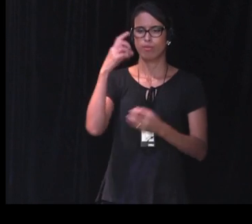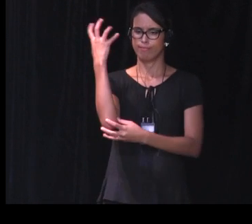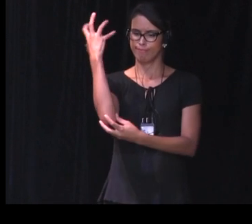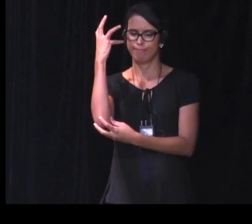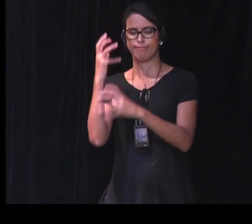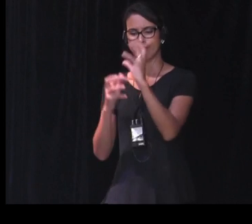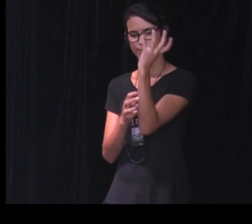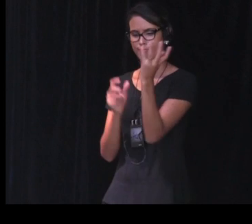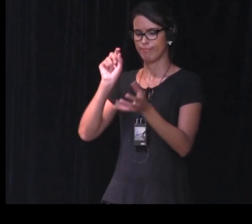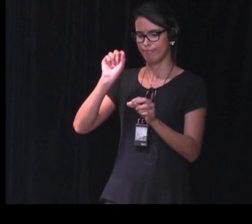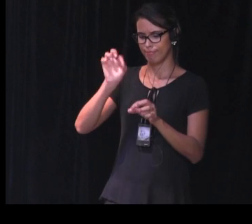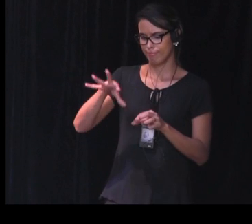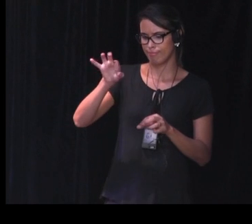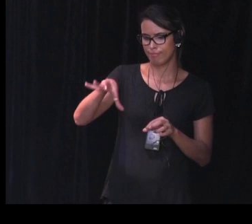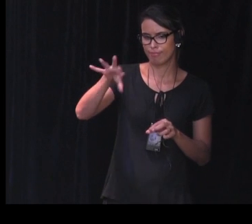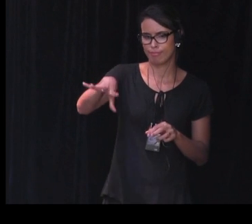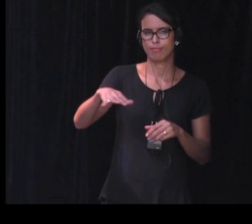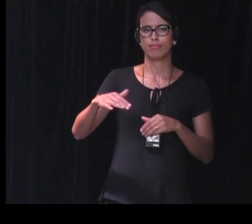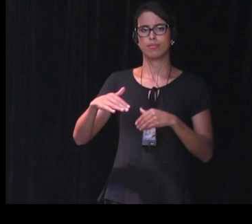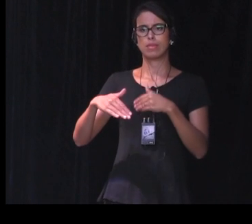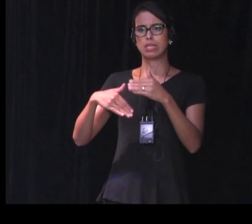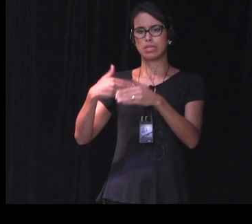árvores e culturas e cultivos